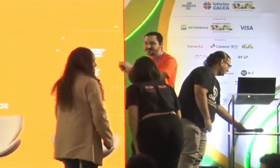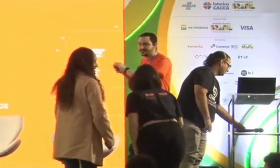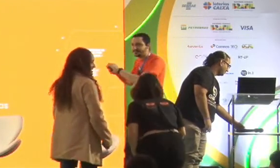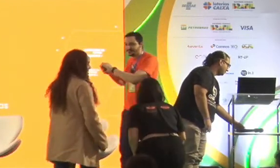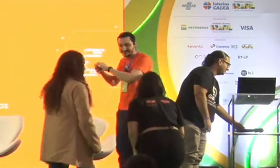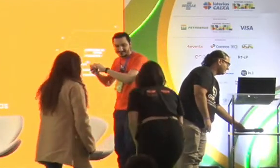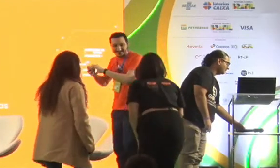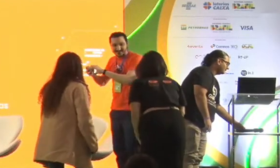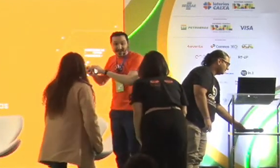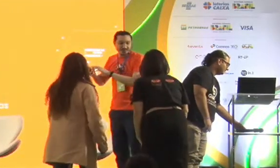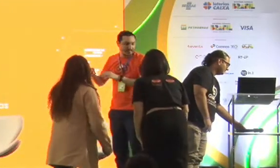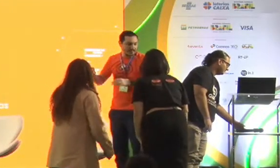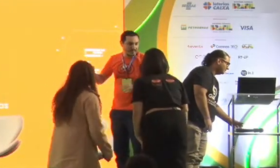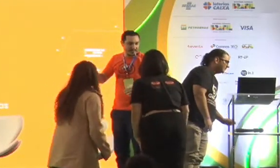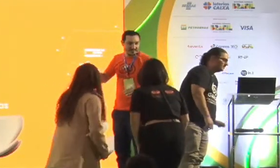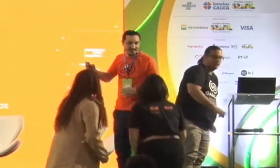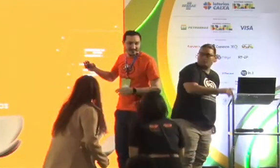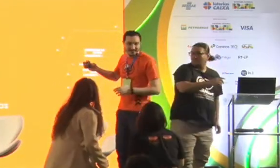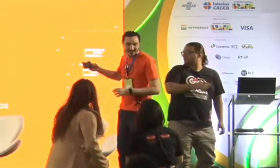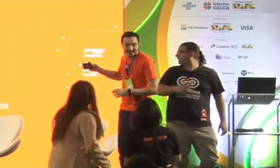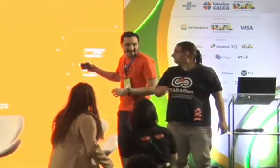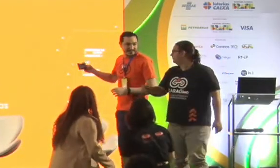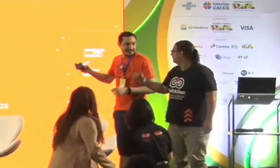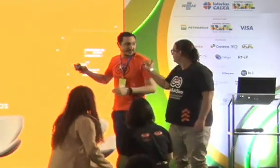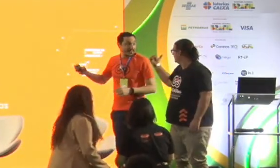a hora é essa Eu acho melhor